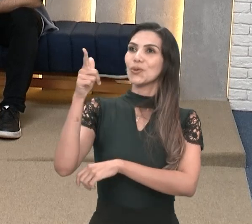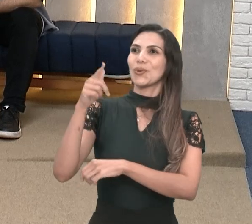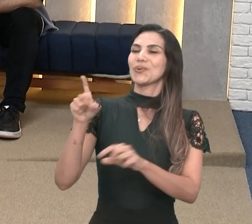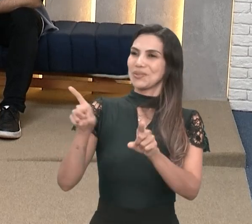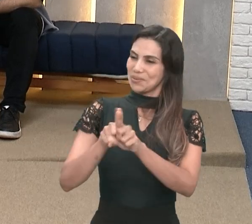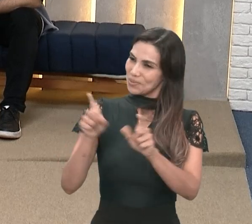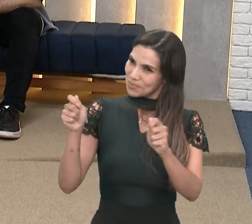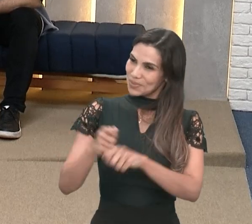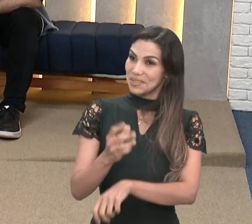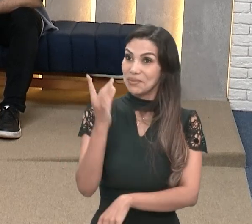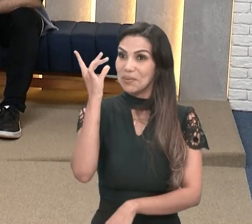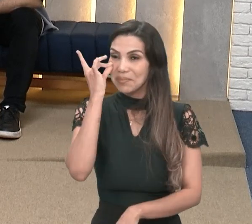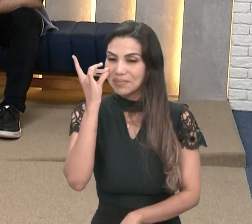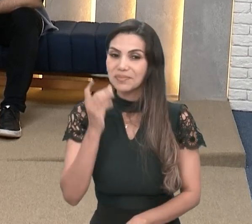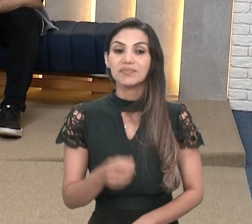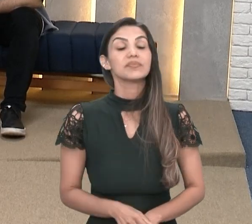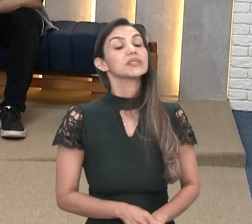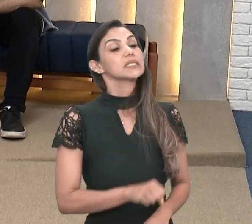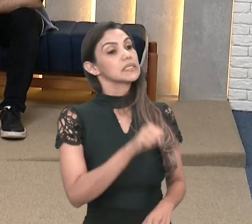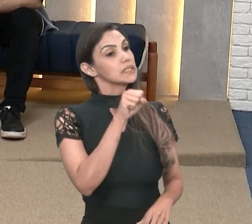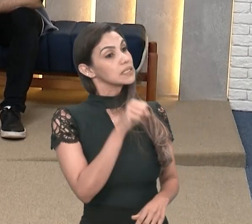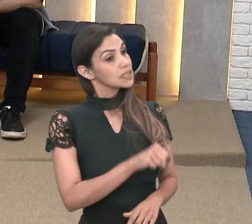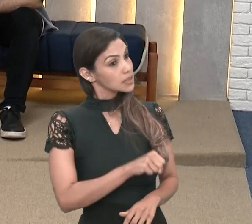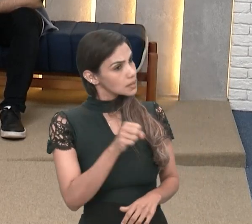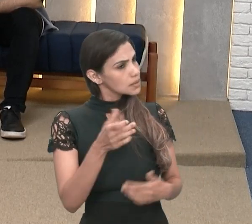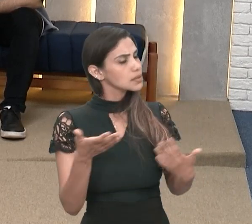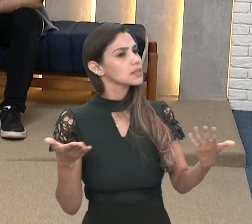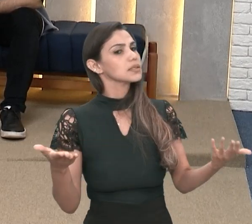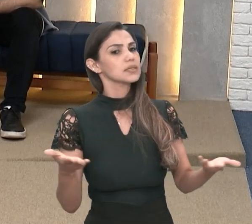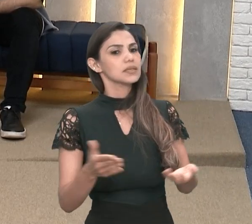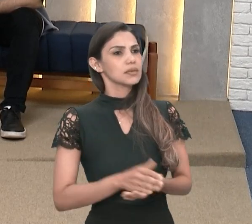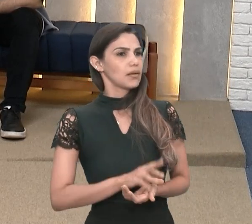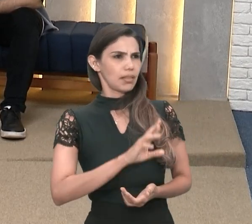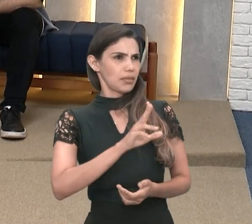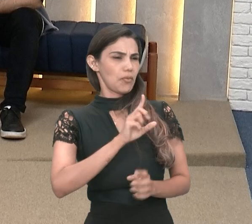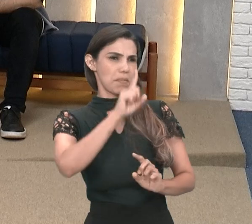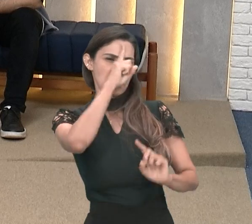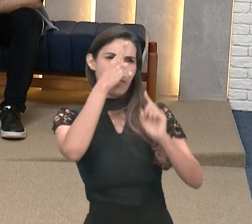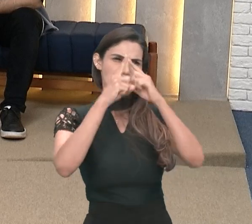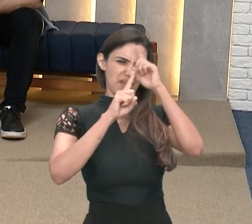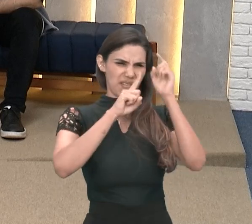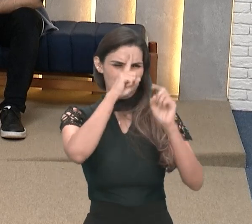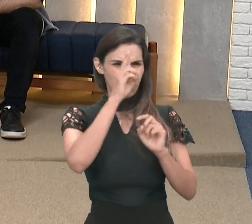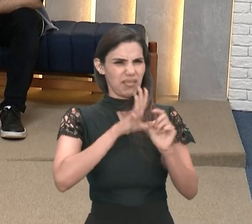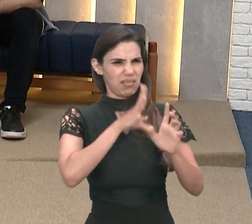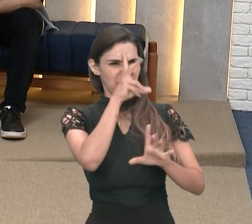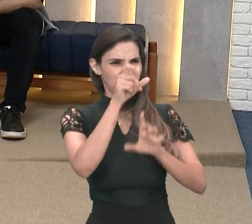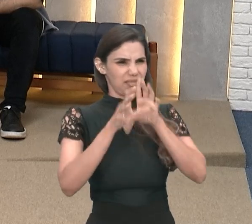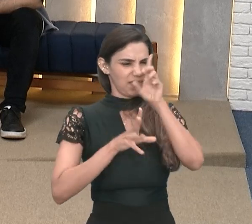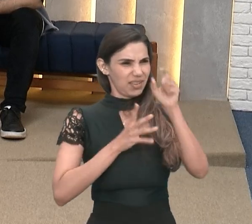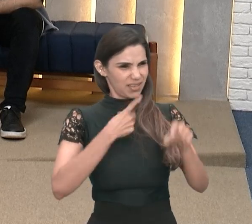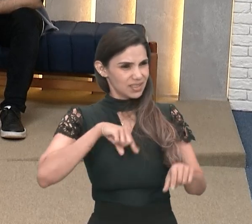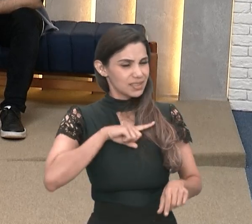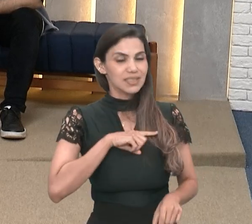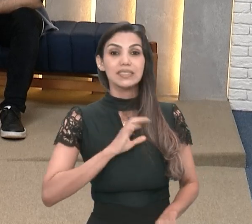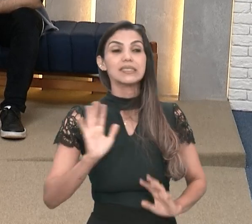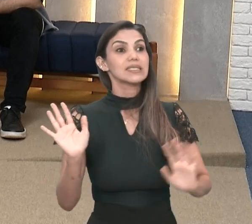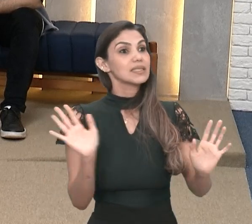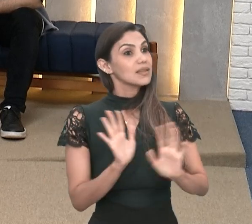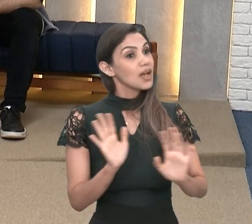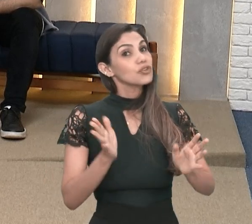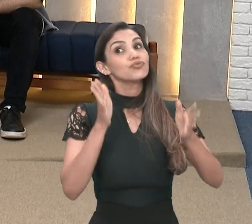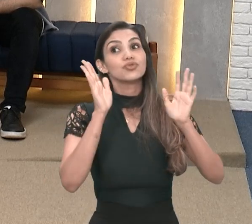né? Sim, com certeza. E isso não é uma invenção nossa, né? Isso já acontece no mundo de